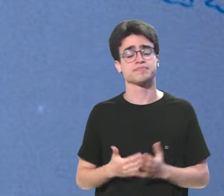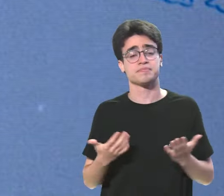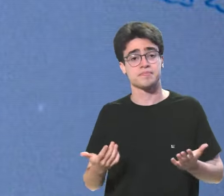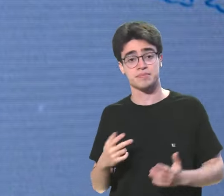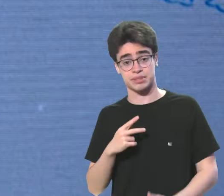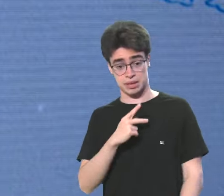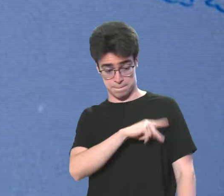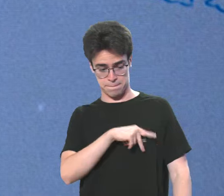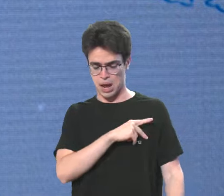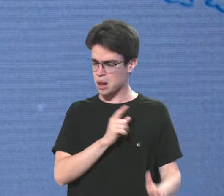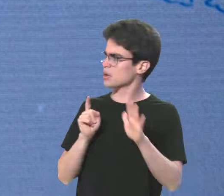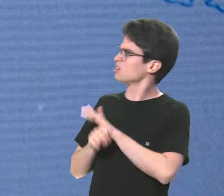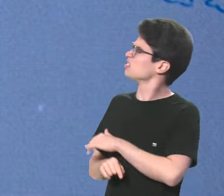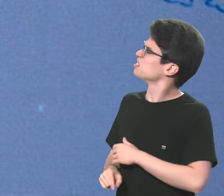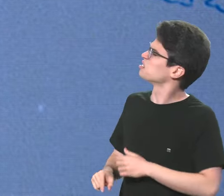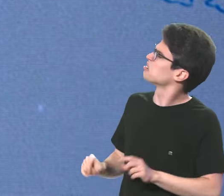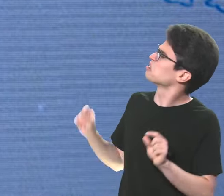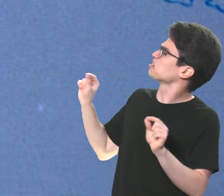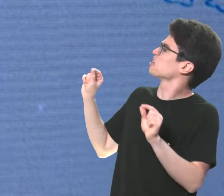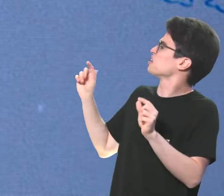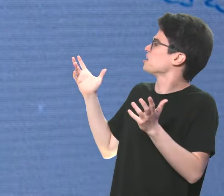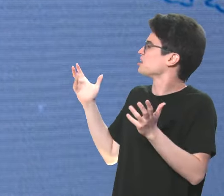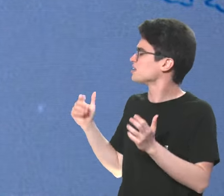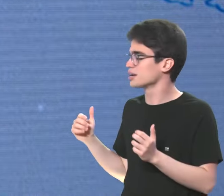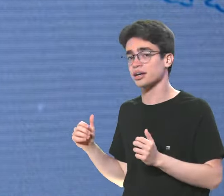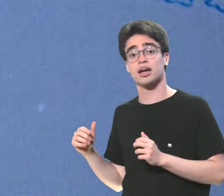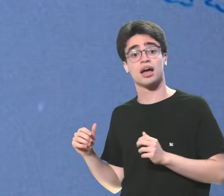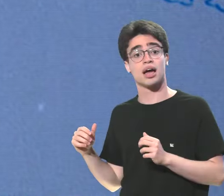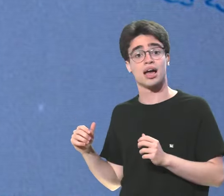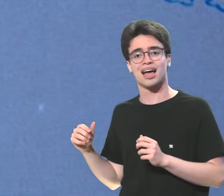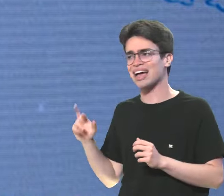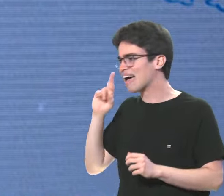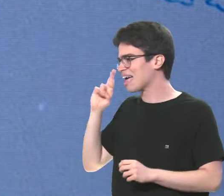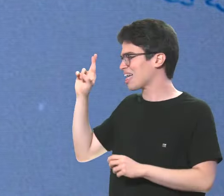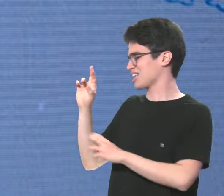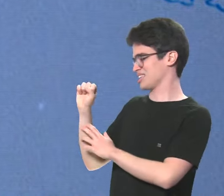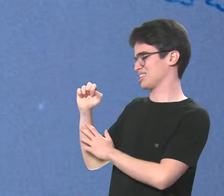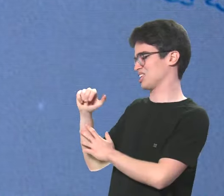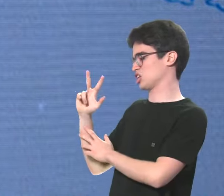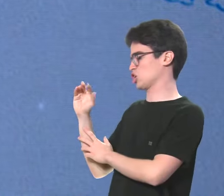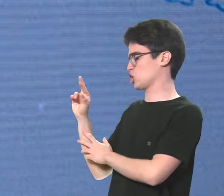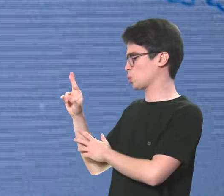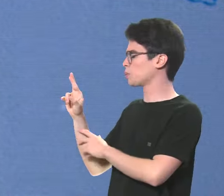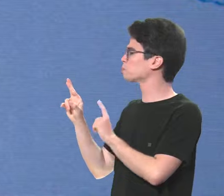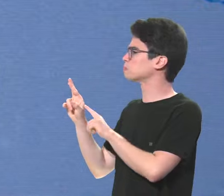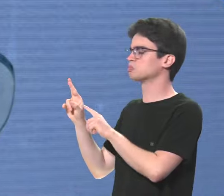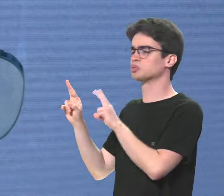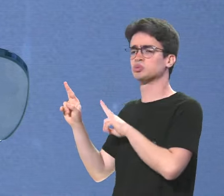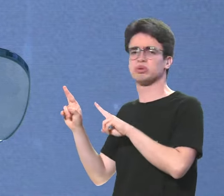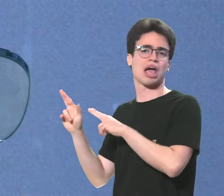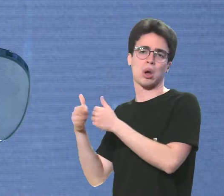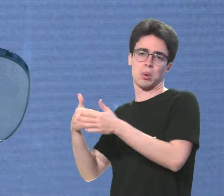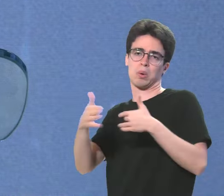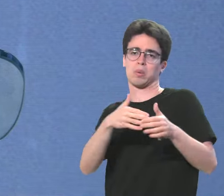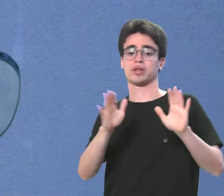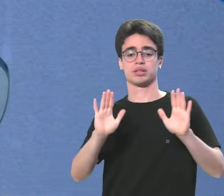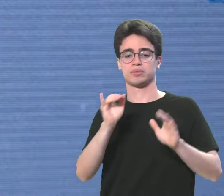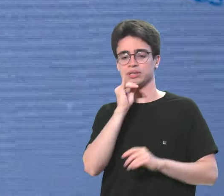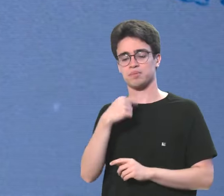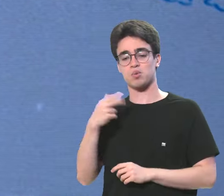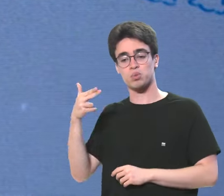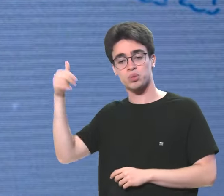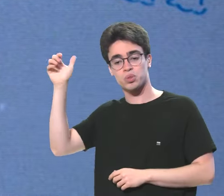Saulo pergunta Quem é o senhor essa palavra senhor ela não é usada para qualquer Senhor então por exemplo eu venho do